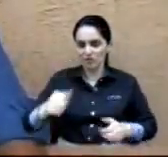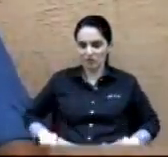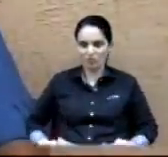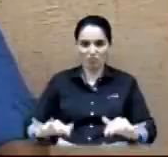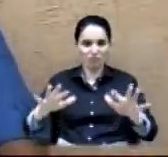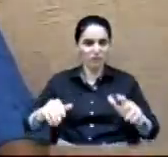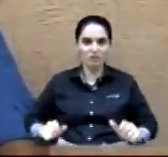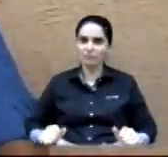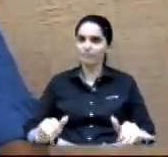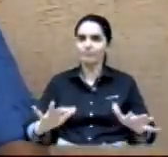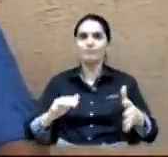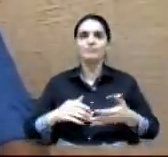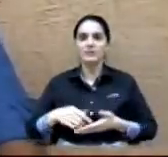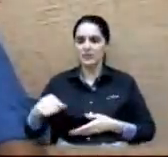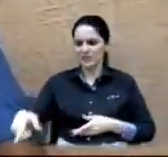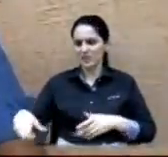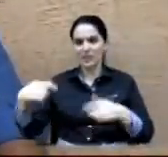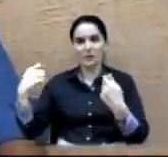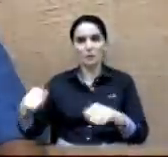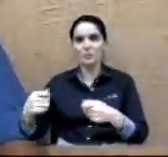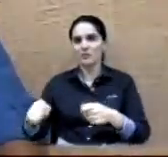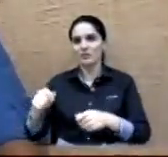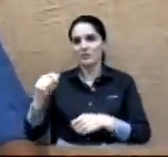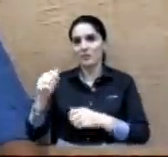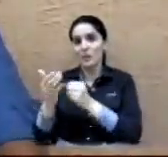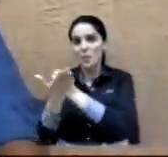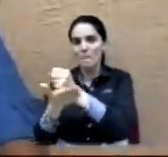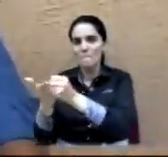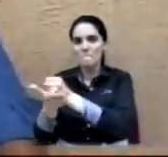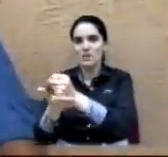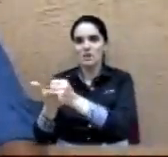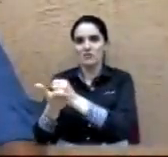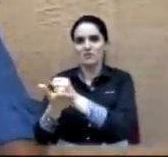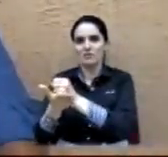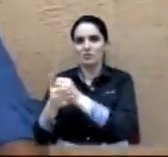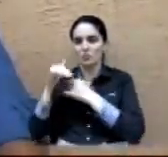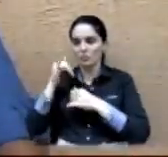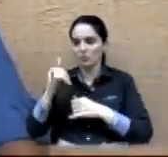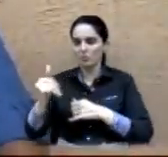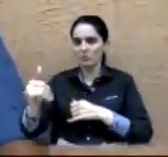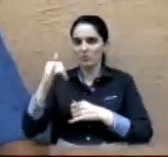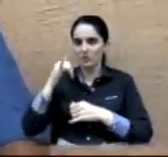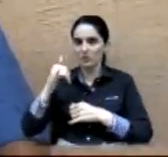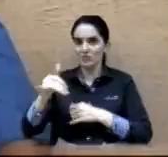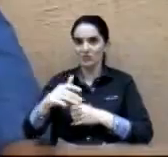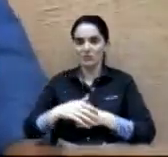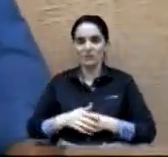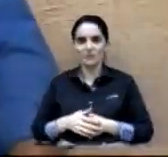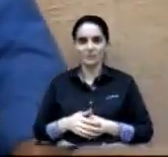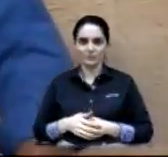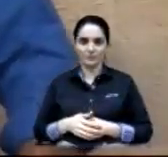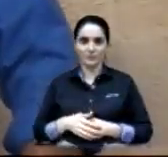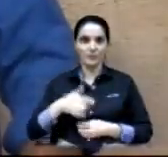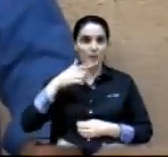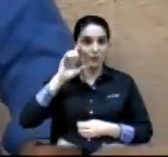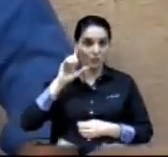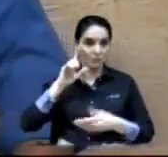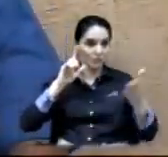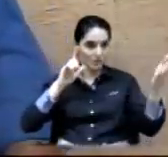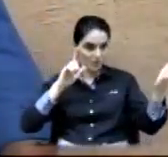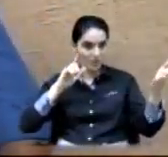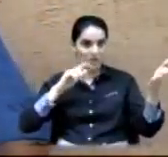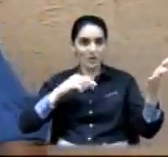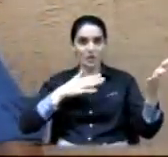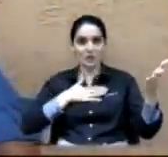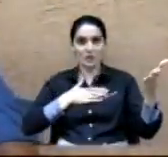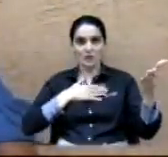nós estamos ali precisando do mínimo, que é uma energia elétrica. Hoje, eu bebi durante o dia, a minha esposa que está ali, e o meu